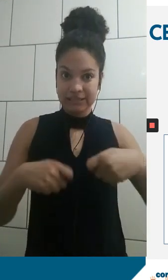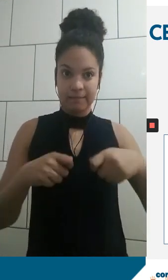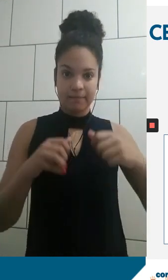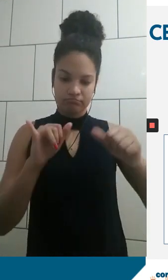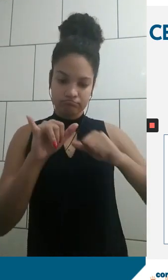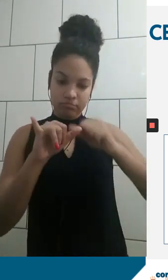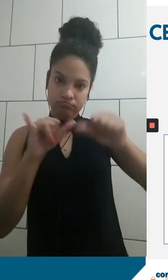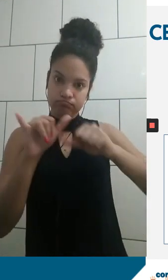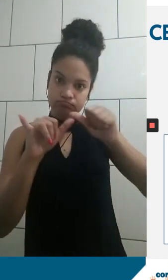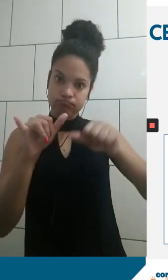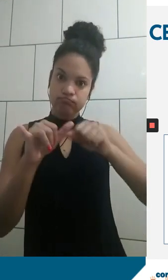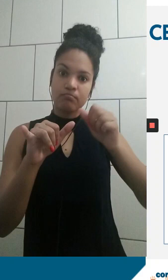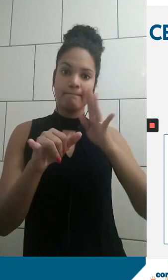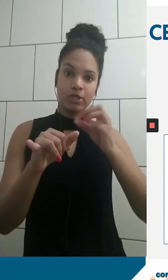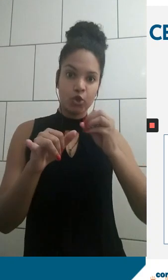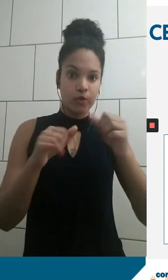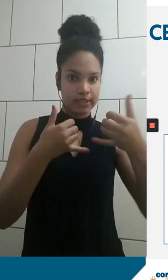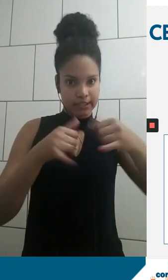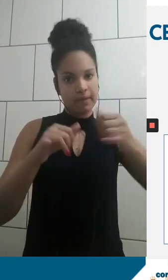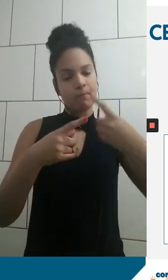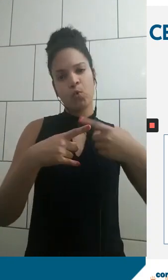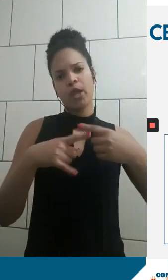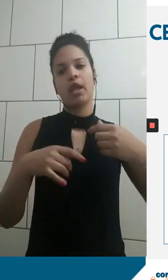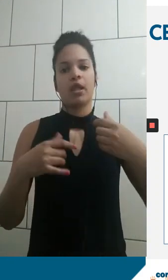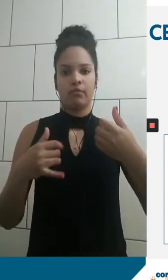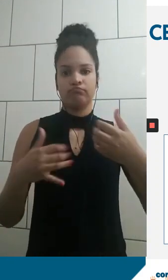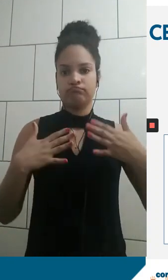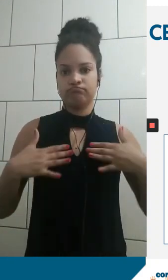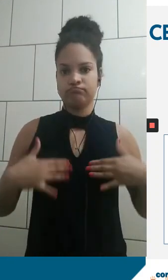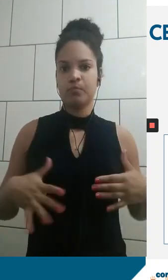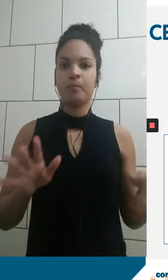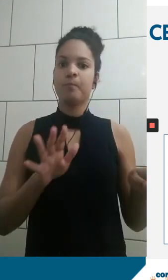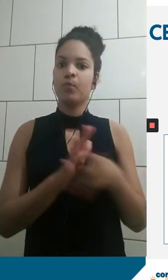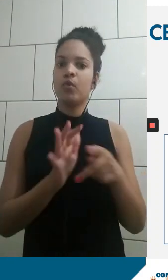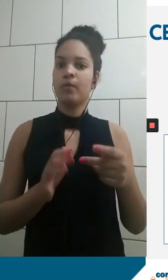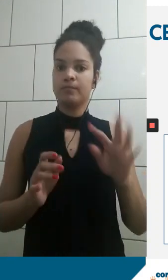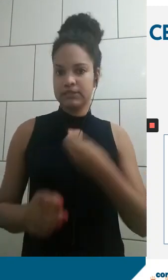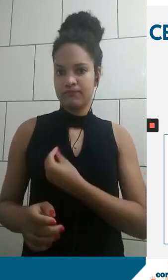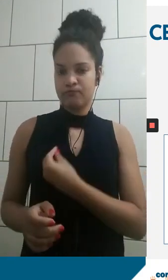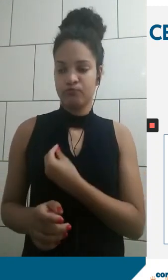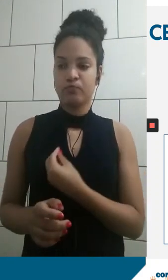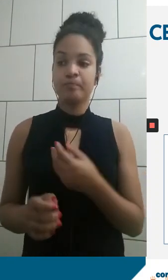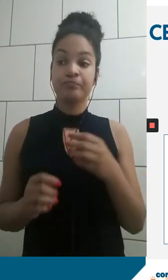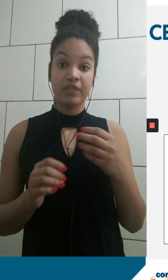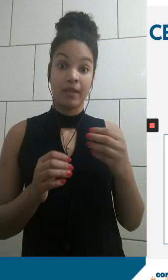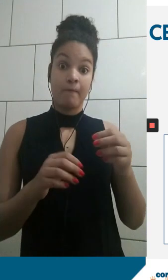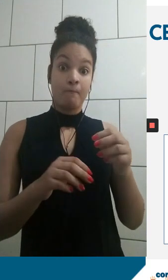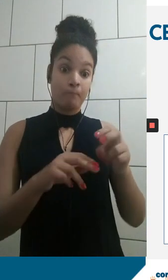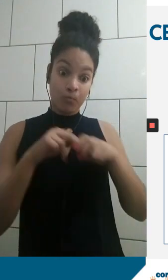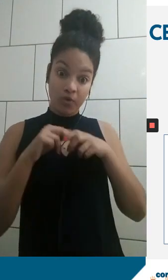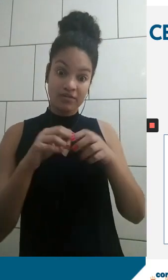vivos, ocorra, graças à ação da enzima ou das enzimas, ela diminui-se a energia